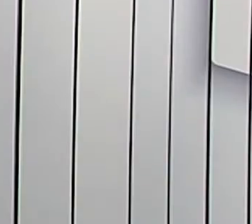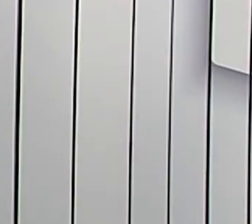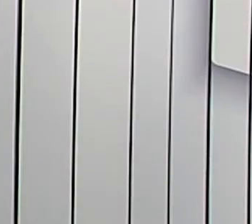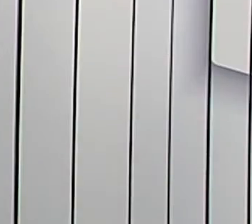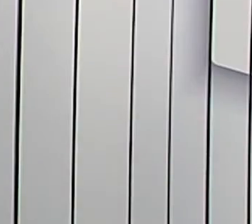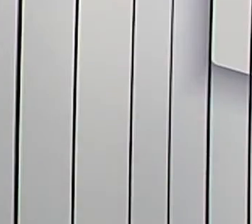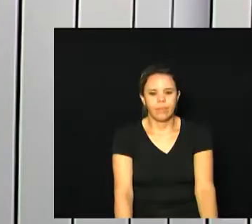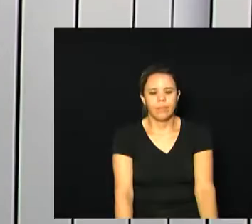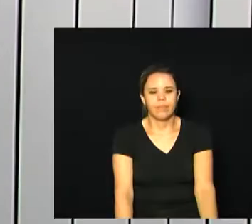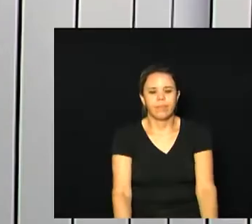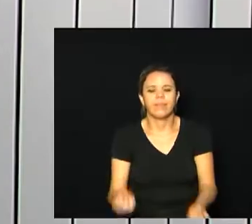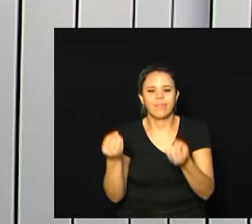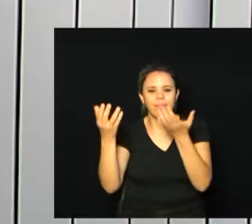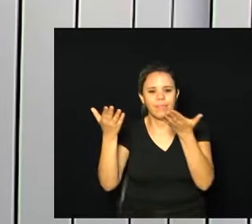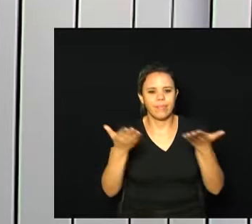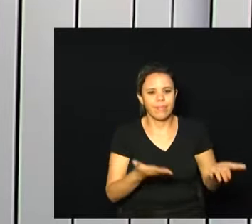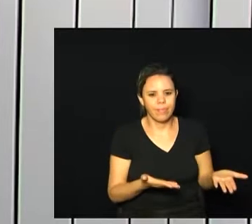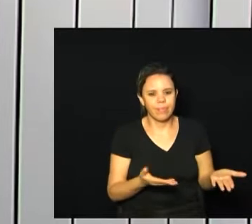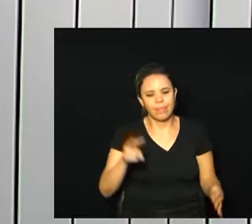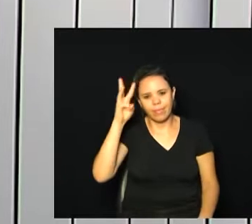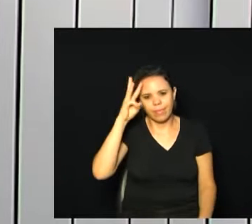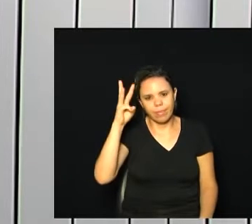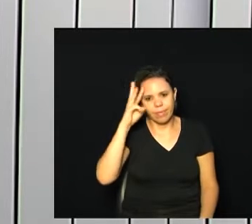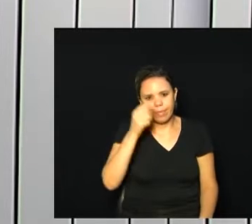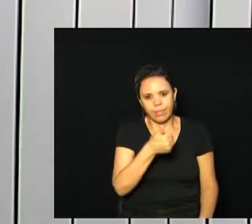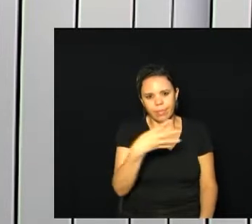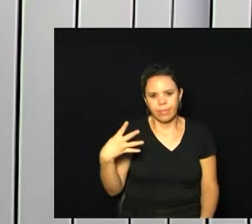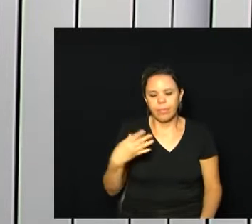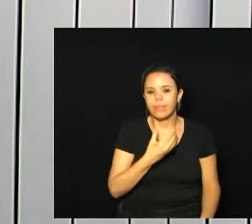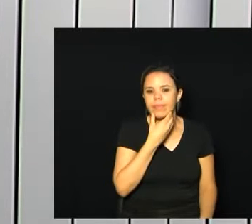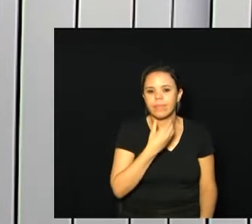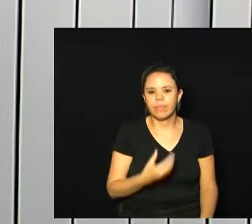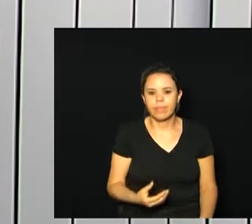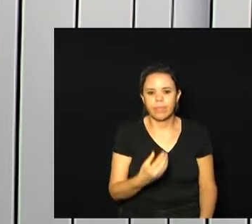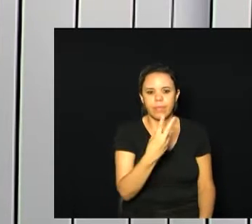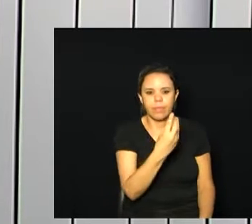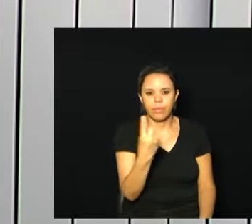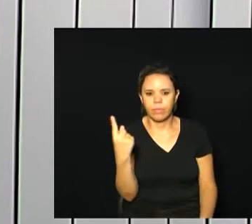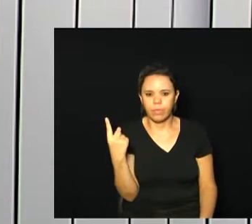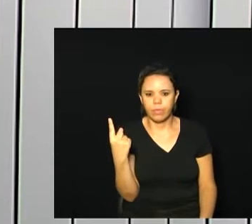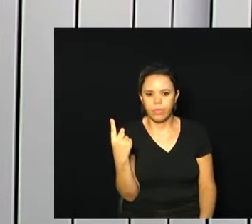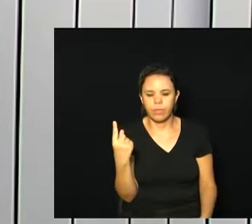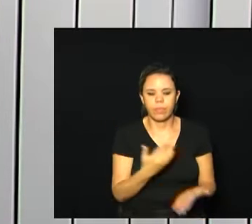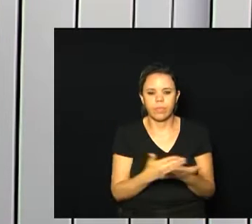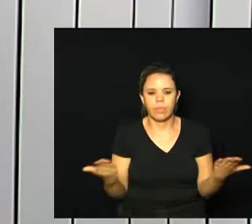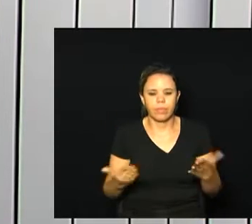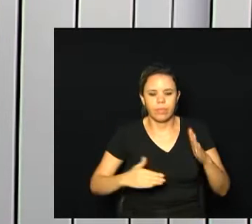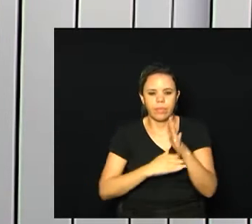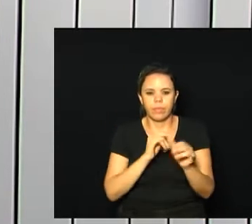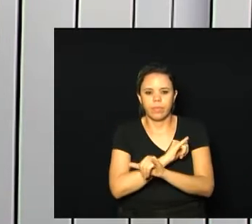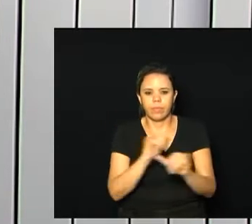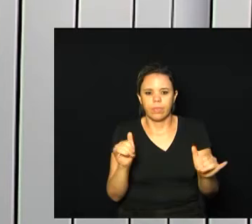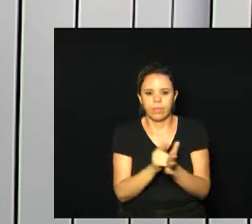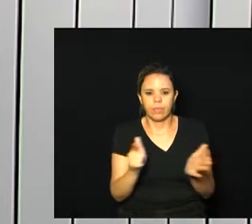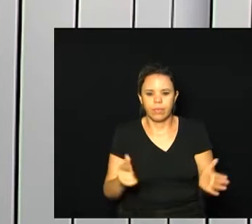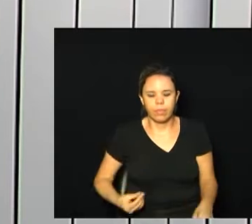Olá, seja bem-vinda, seja bem-vindo. Terça-feira, 14 de dezembro de 2021. Começa agora o Câmara